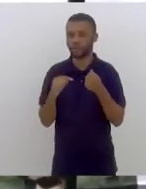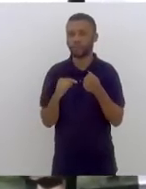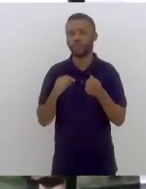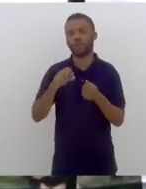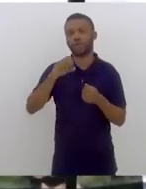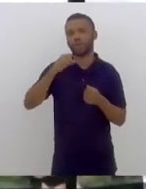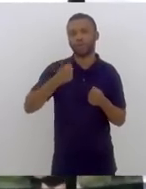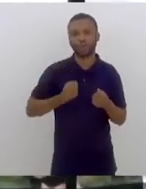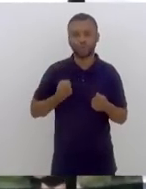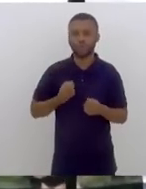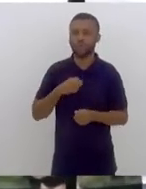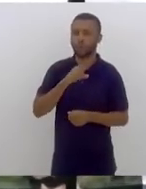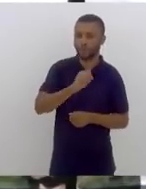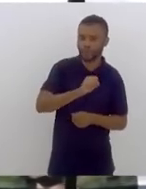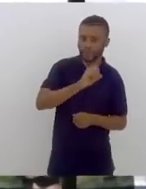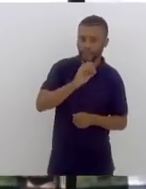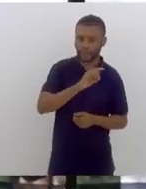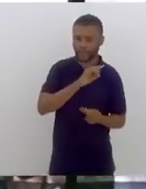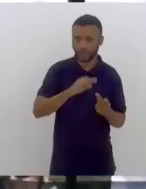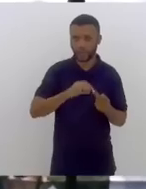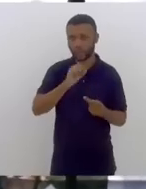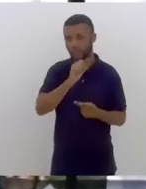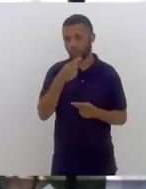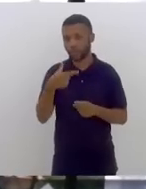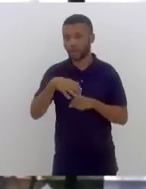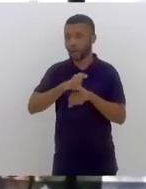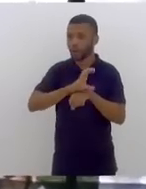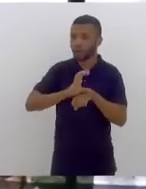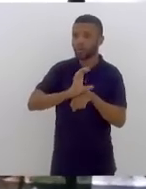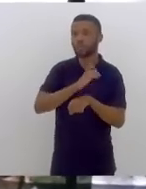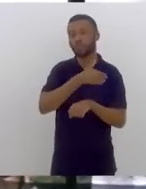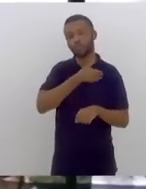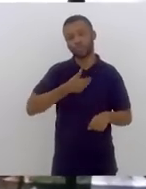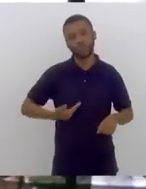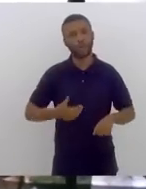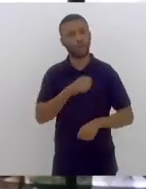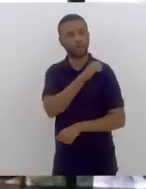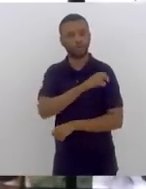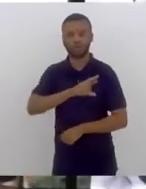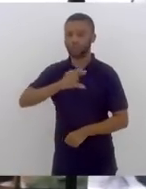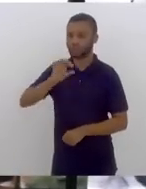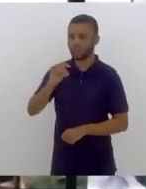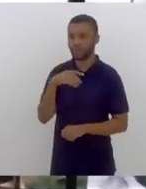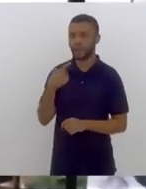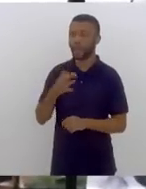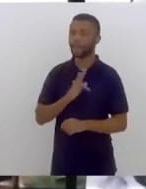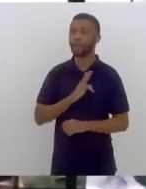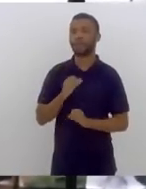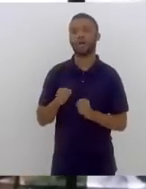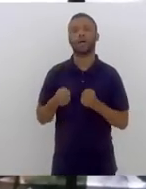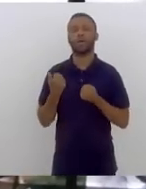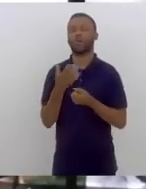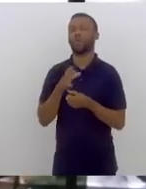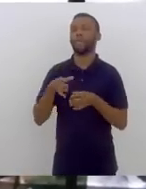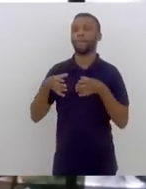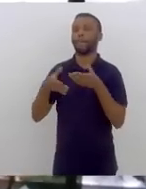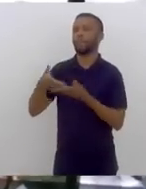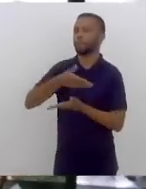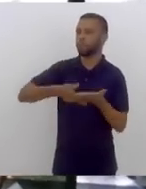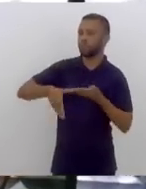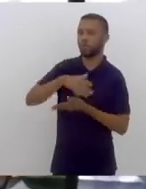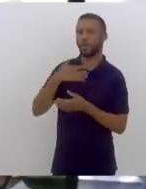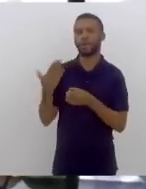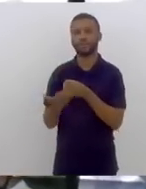80 e 81 da Constituição do Estado do Rio de Janeiro que os que a polícia Corporação ela fundamenta